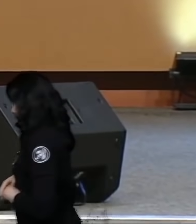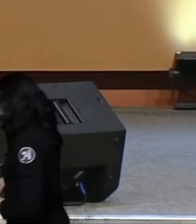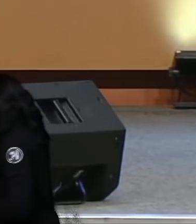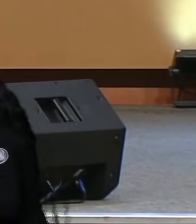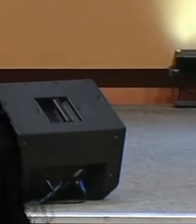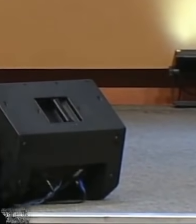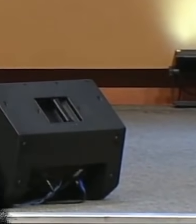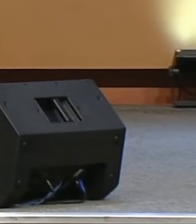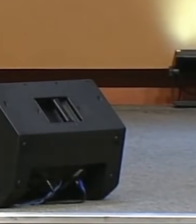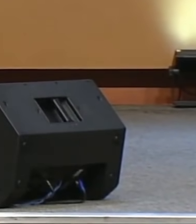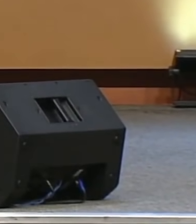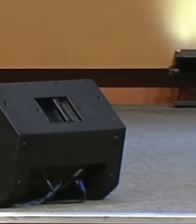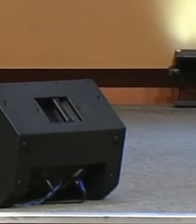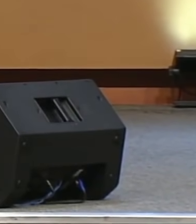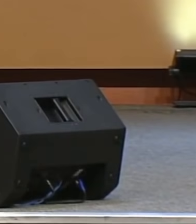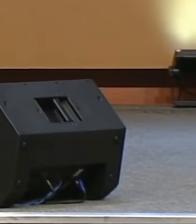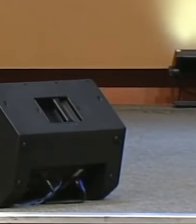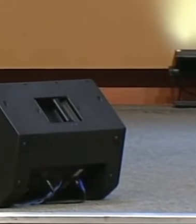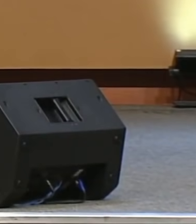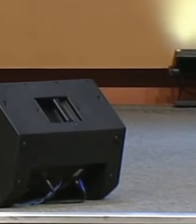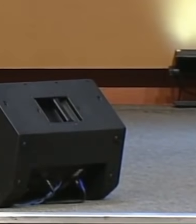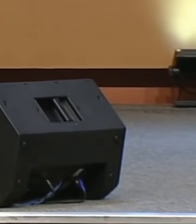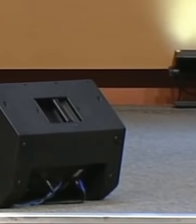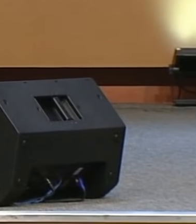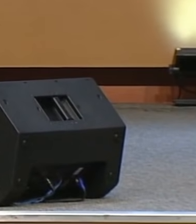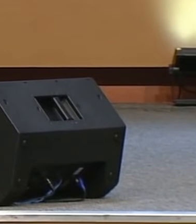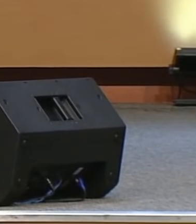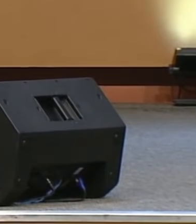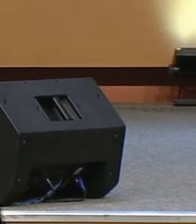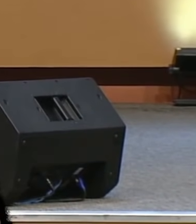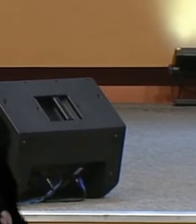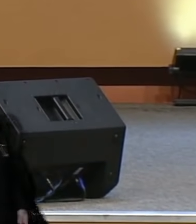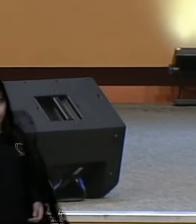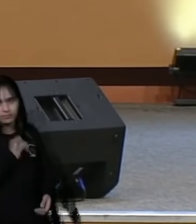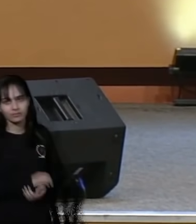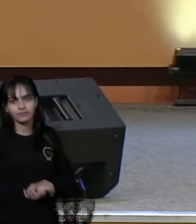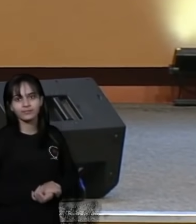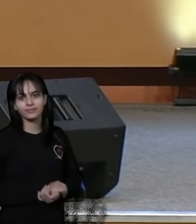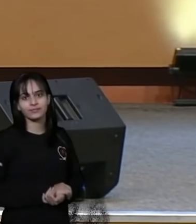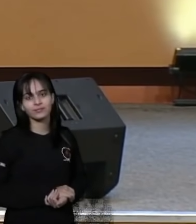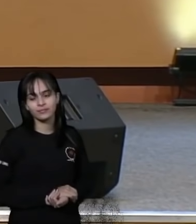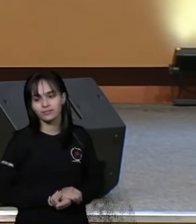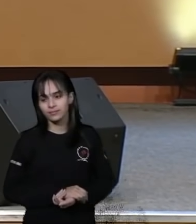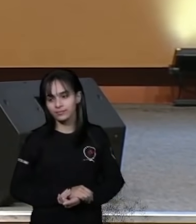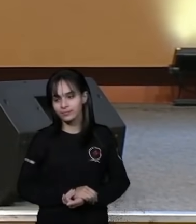aos Coríntios Capítulo 1 Versículo de número 20